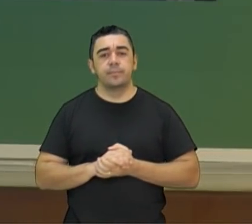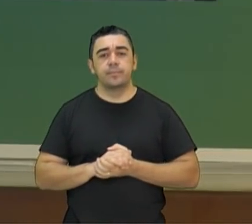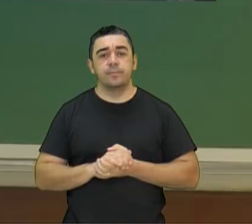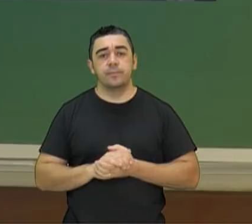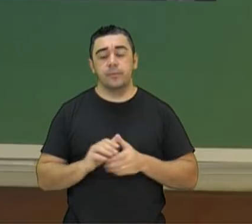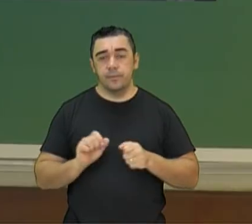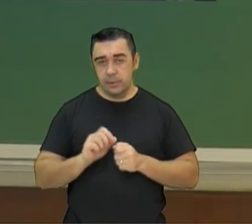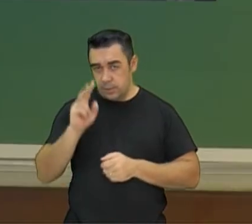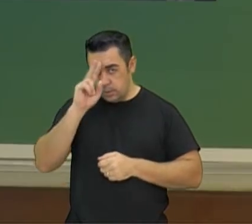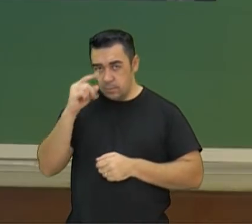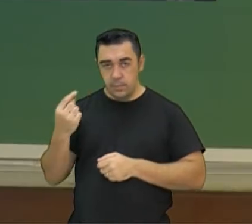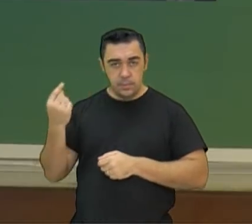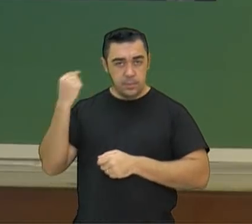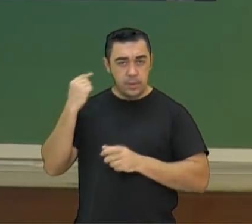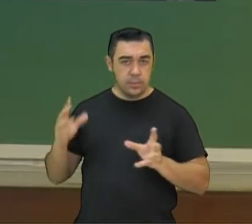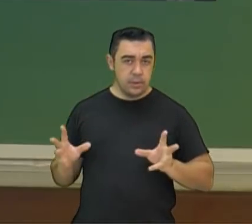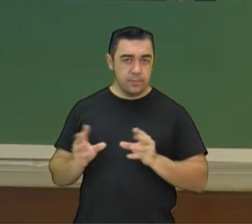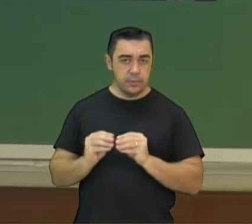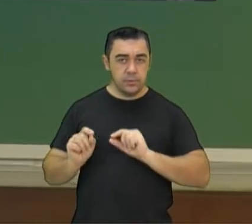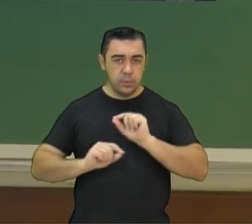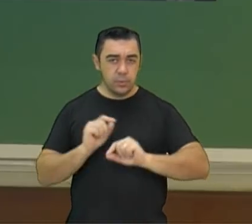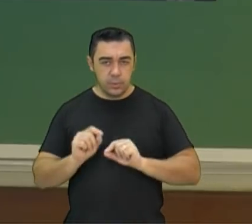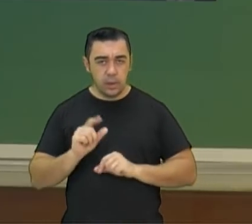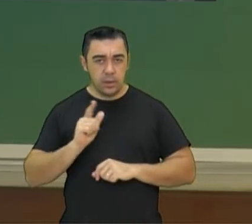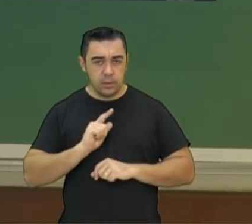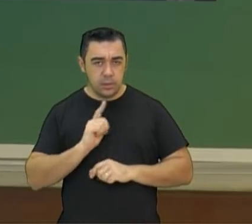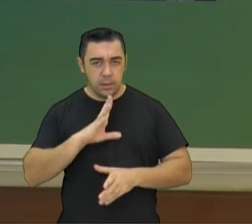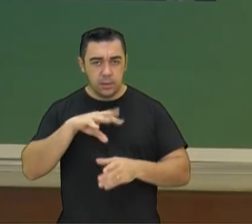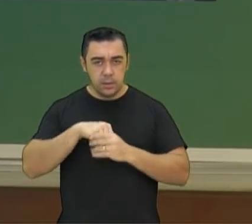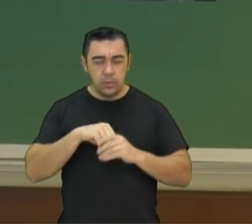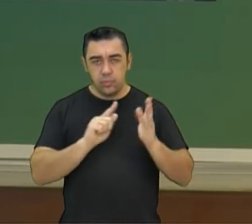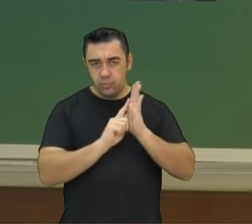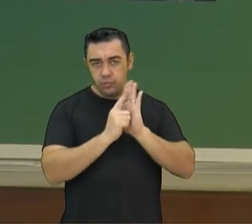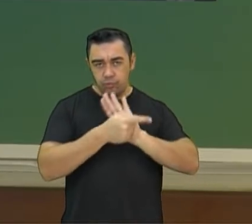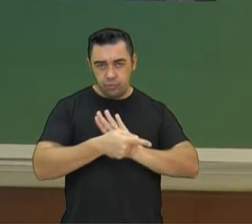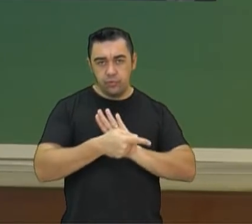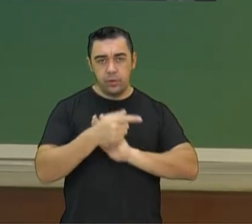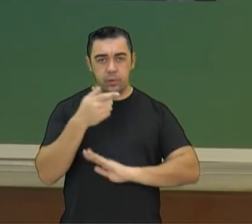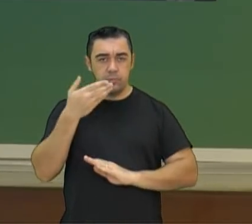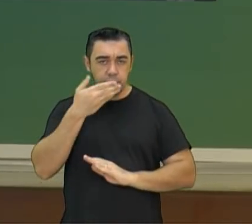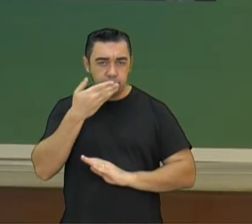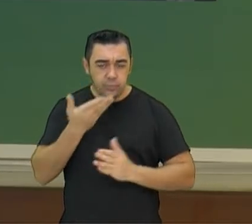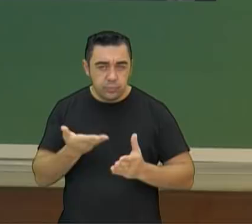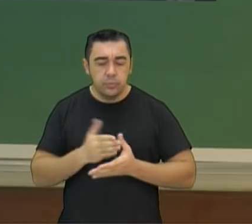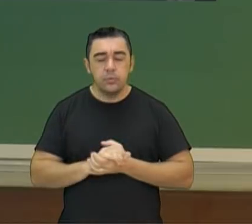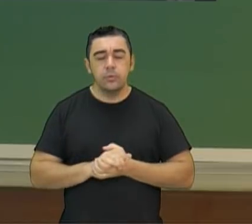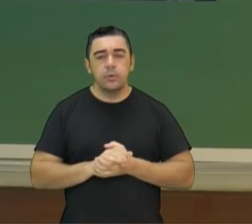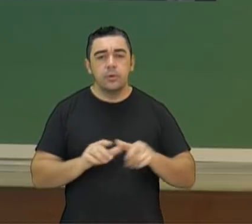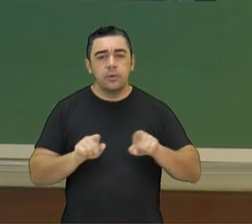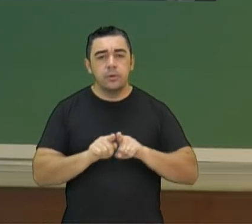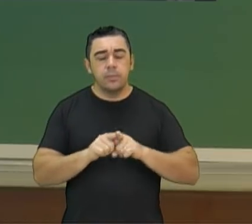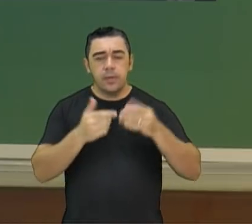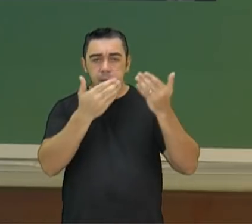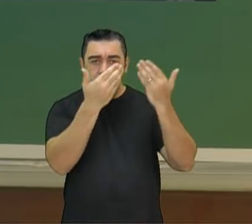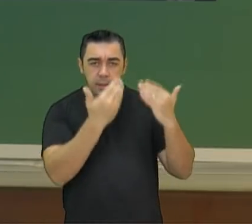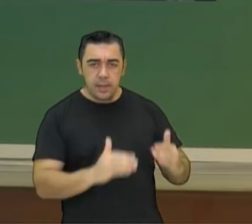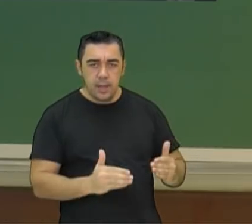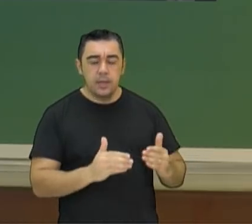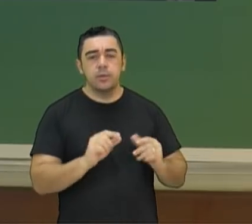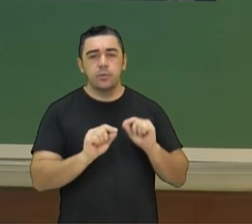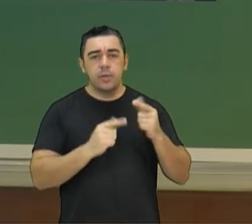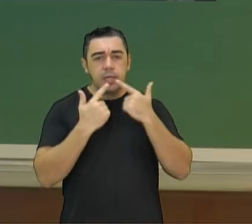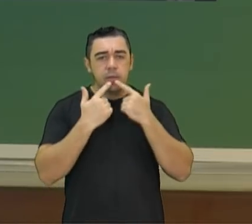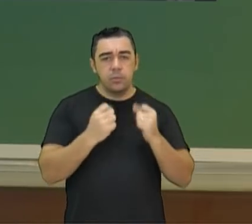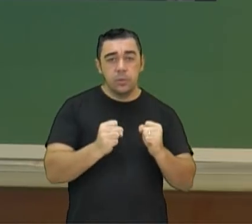uma retomada e uma revisão dos elementos composicionais dos gêneros discursivos, né? E com relação à análise linguística, a gente